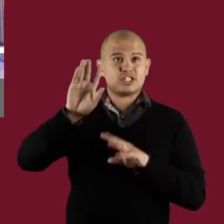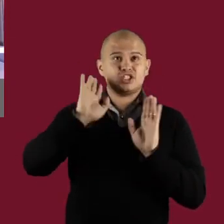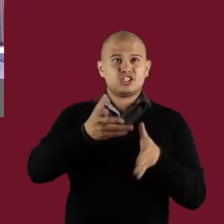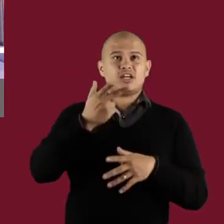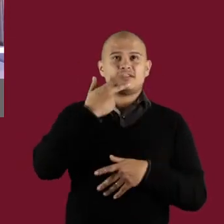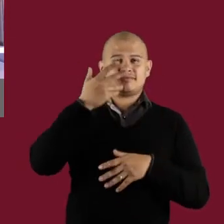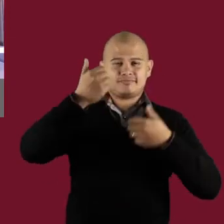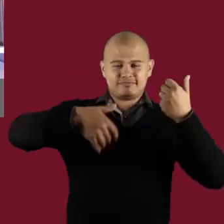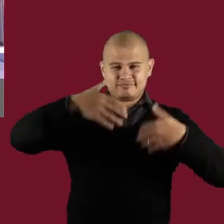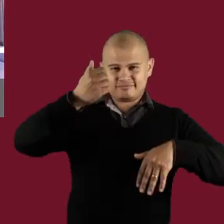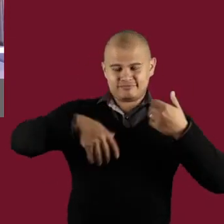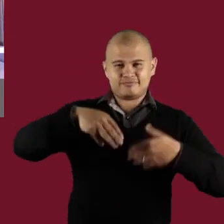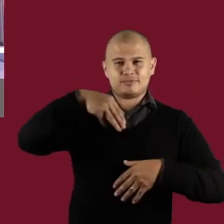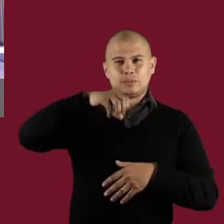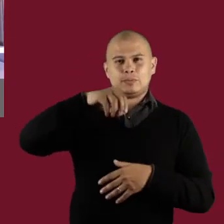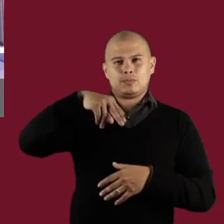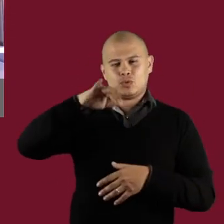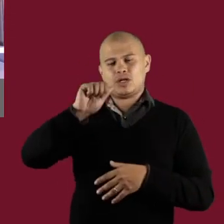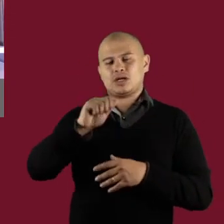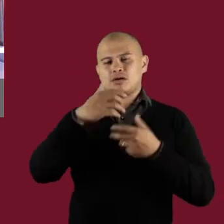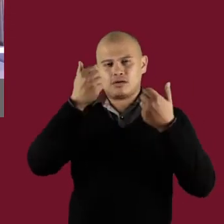bem,